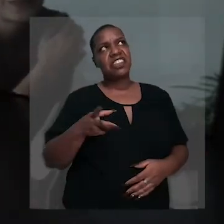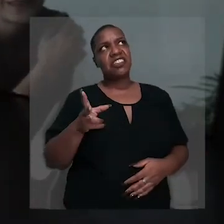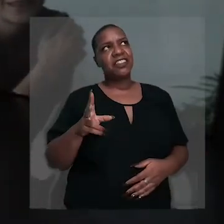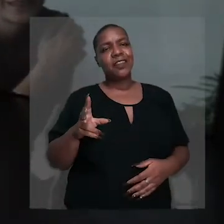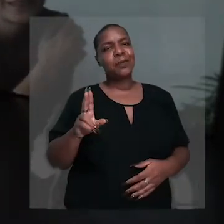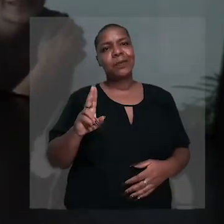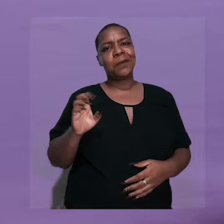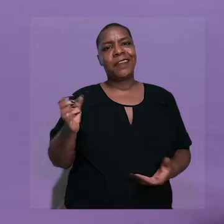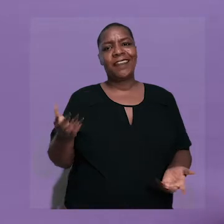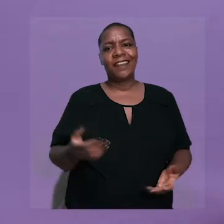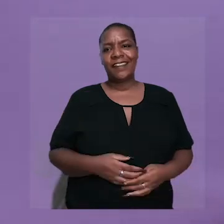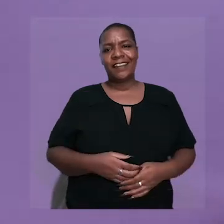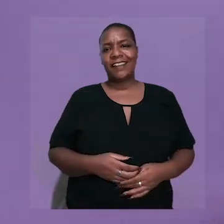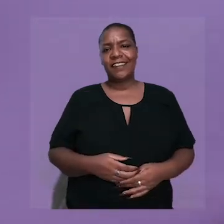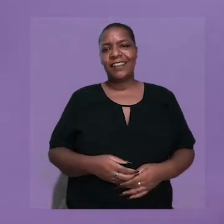Desde sempre, ué.